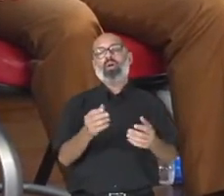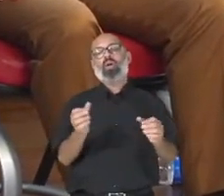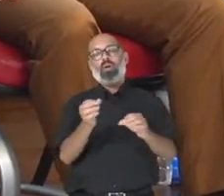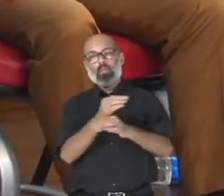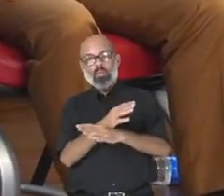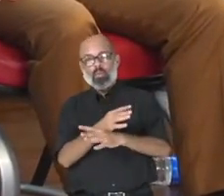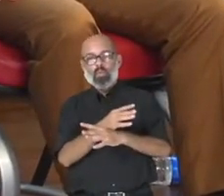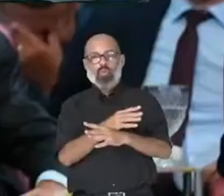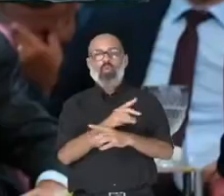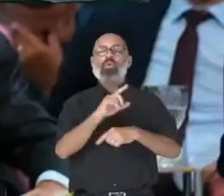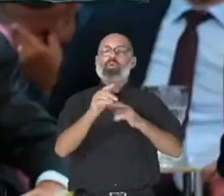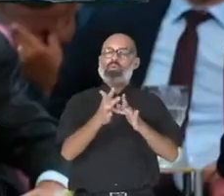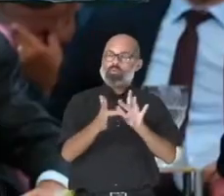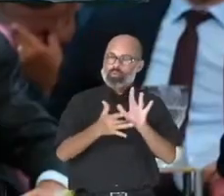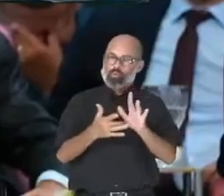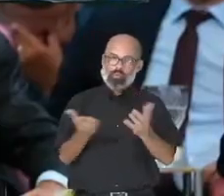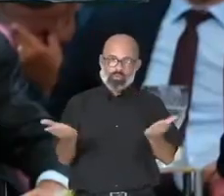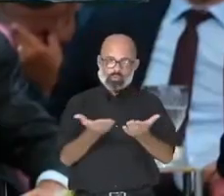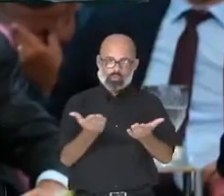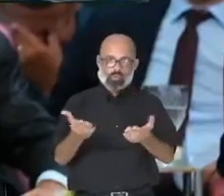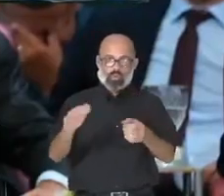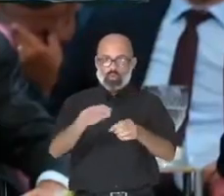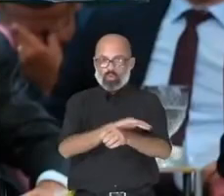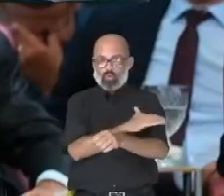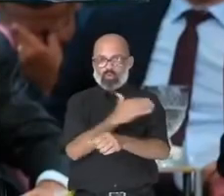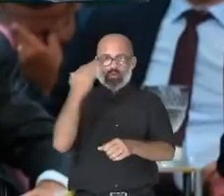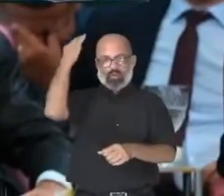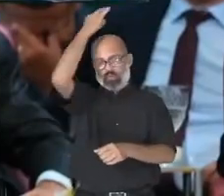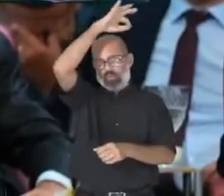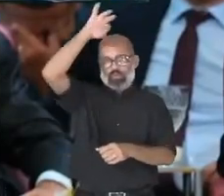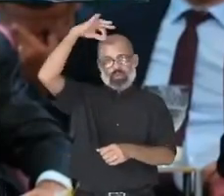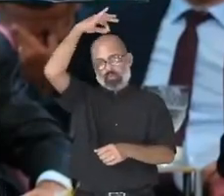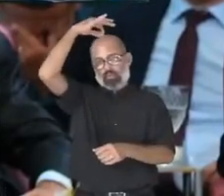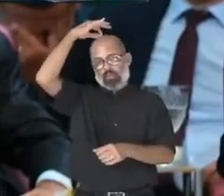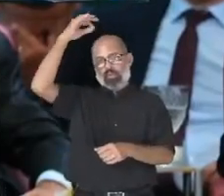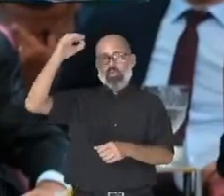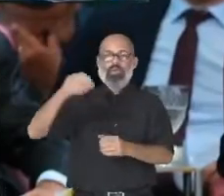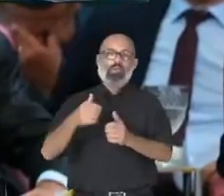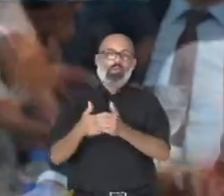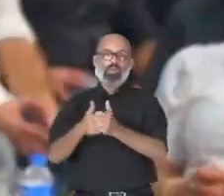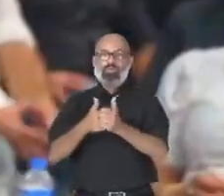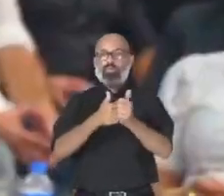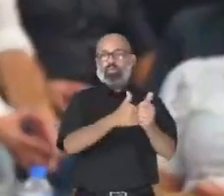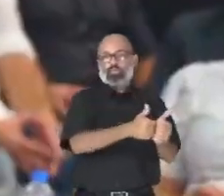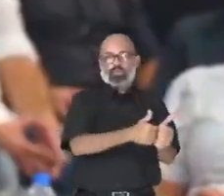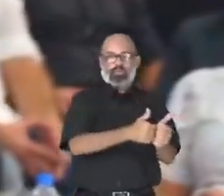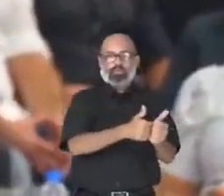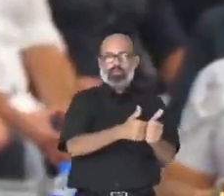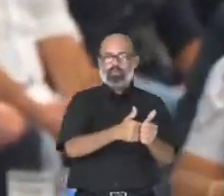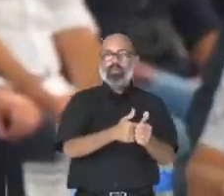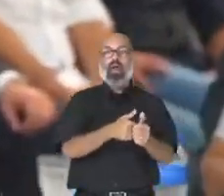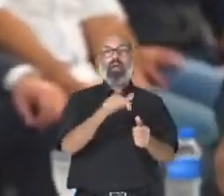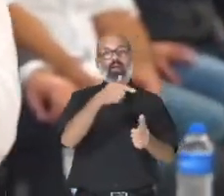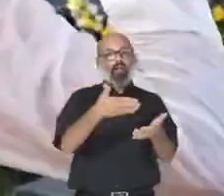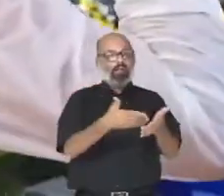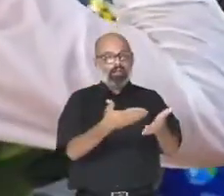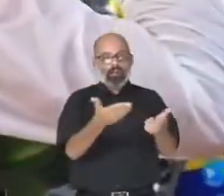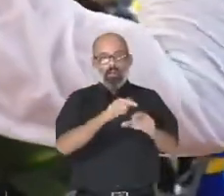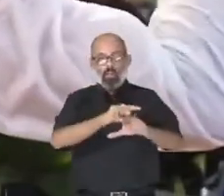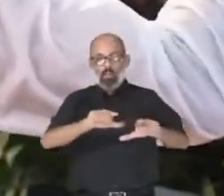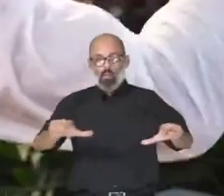diz: e Jesus, agora cheio do Espírito Santo, foi guiado pelo Espírito ao deserto para